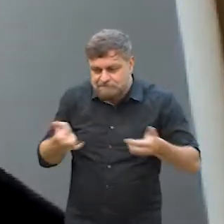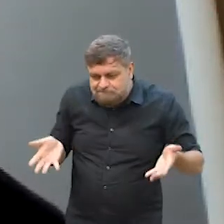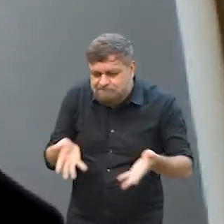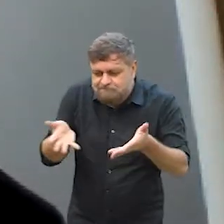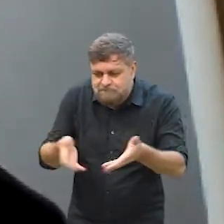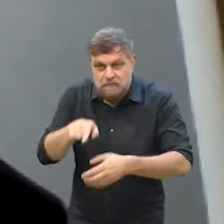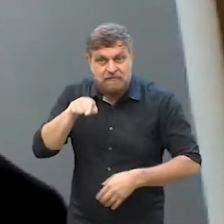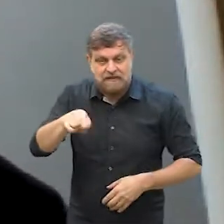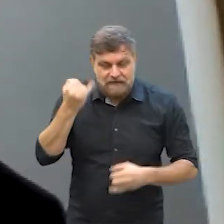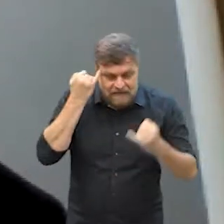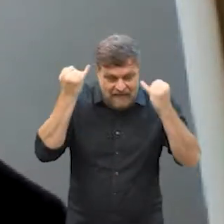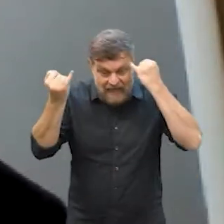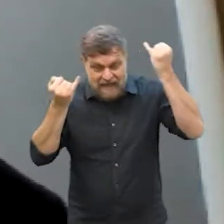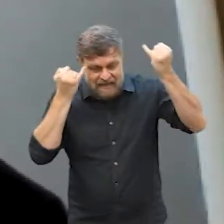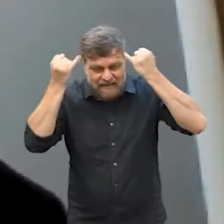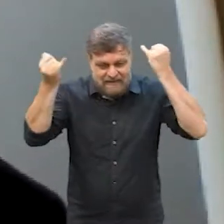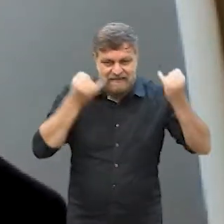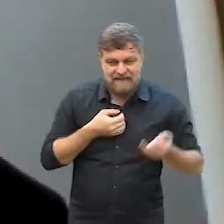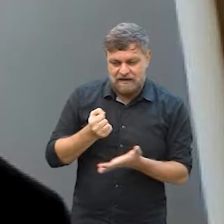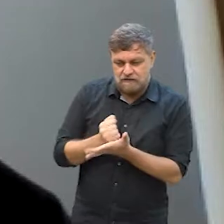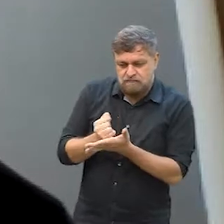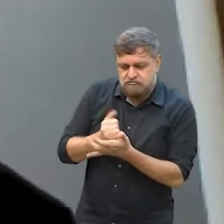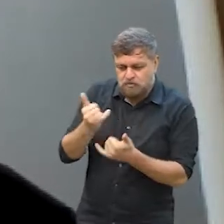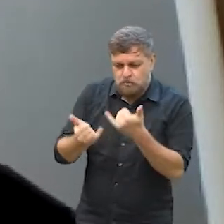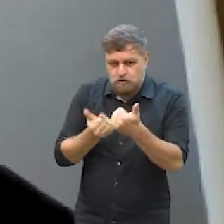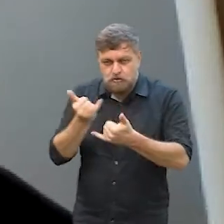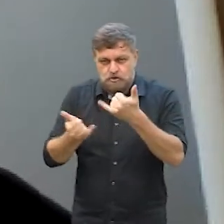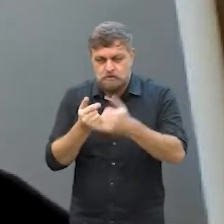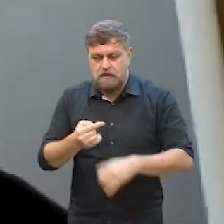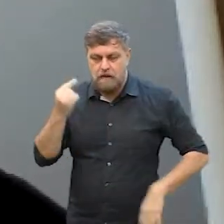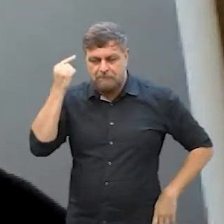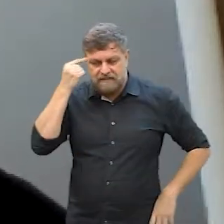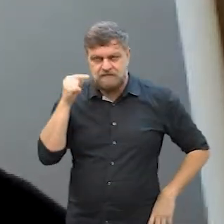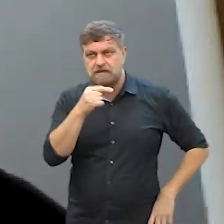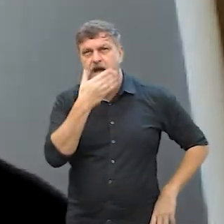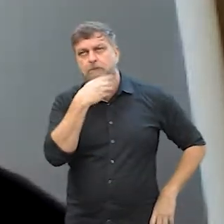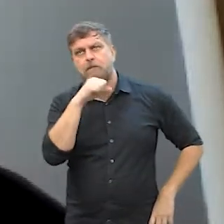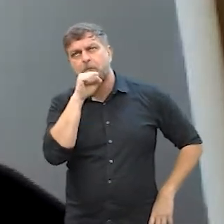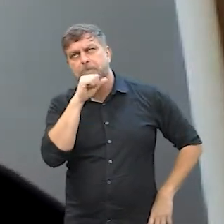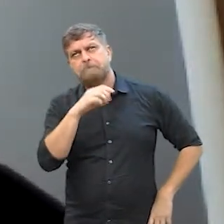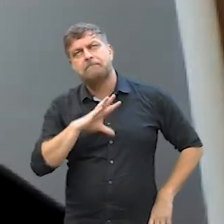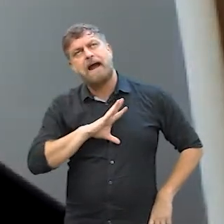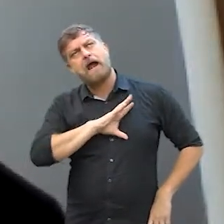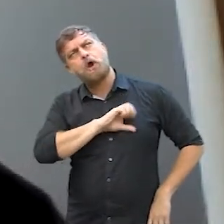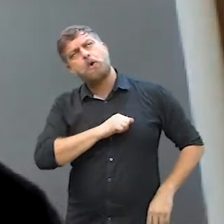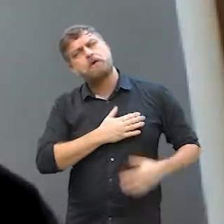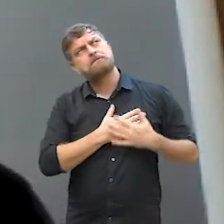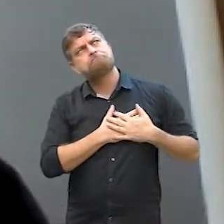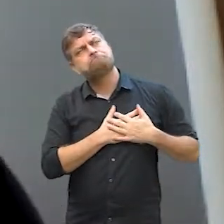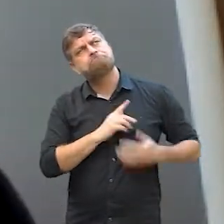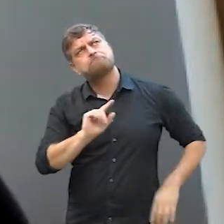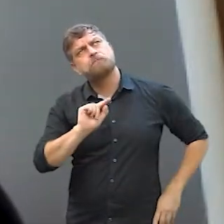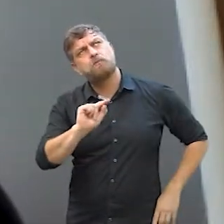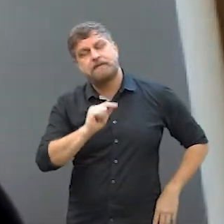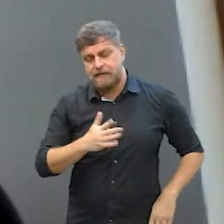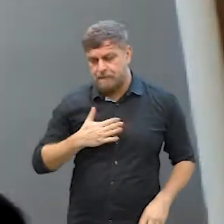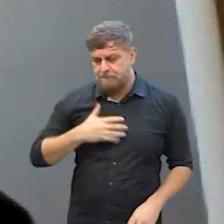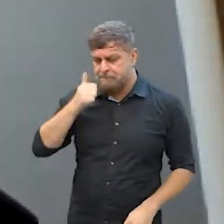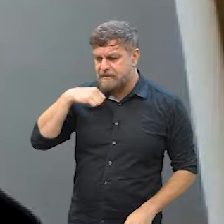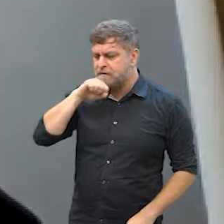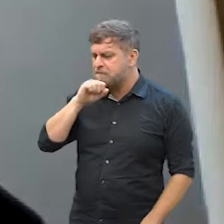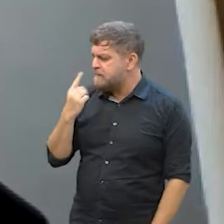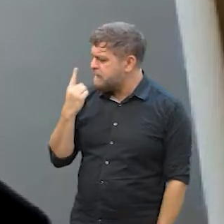eles criam games, eles criam um game pensando no que o papai gosta, eles criam um game pensando no que a